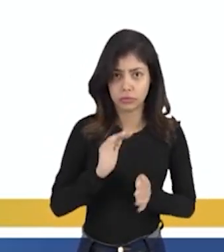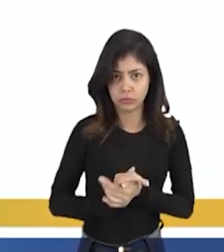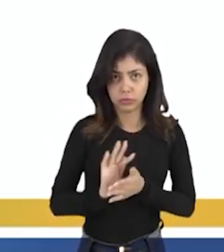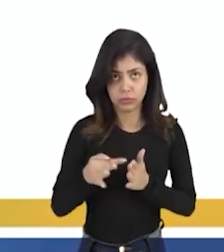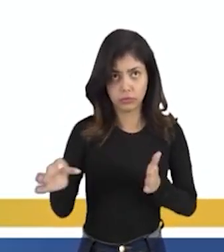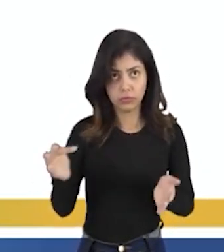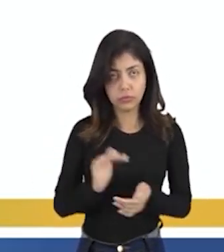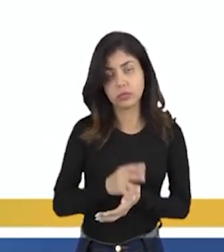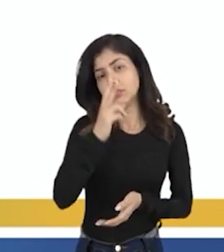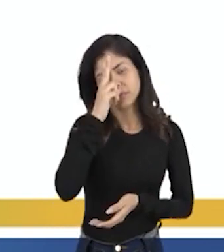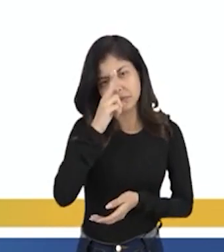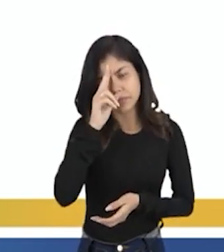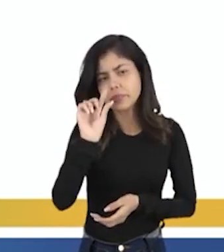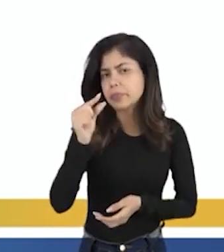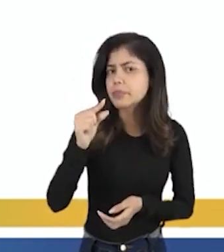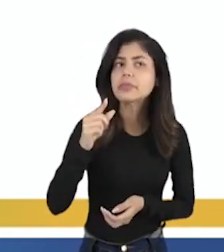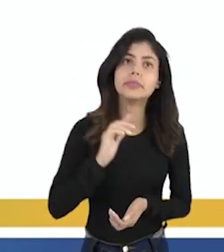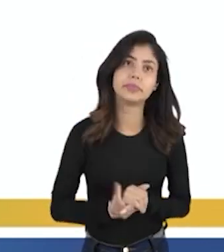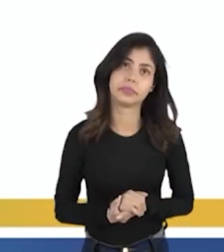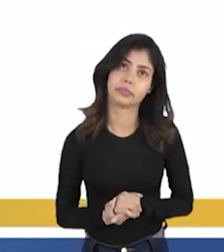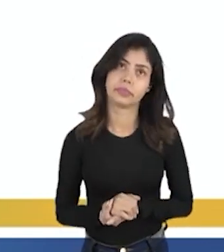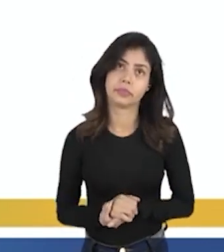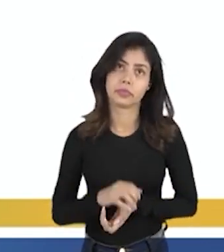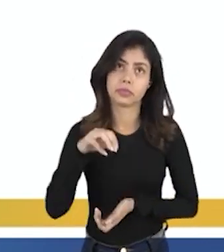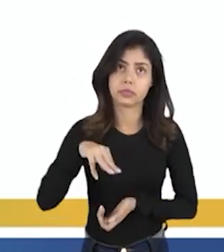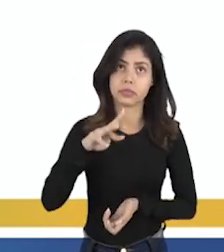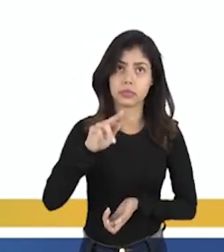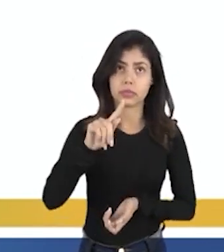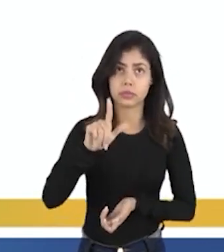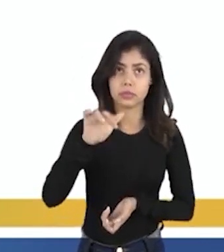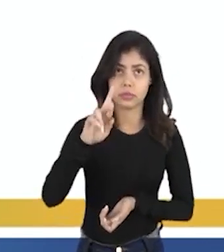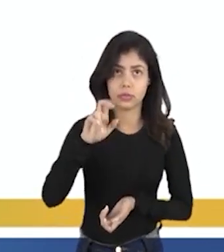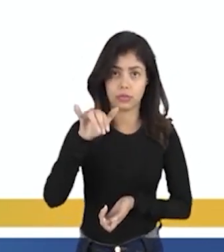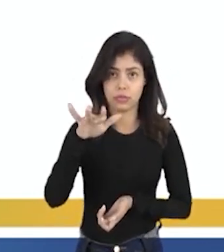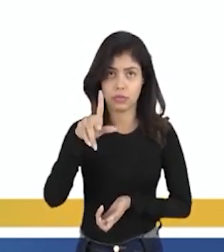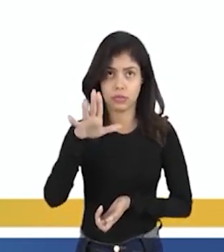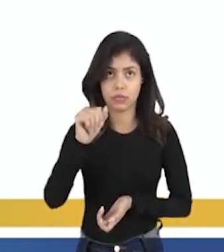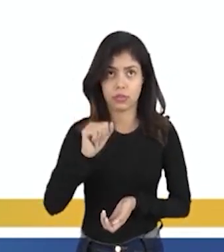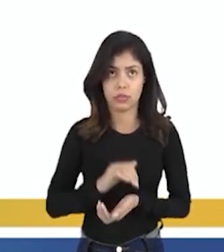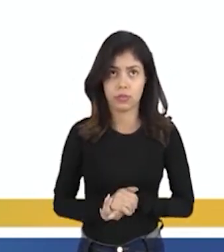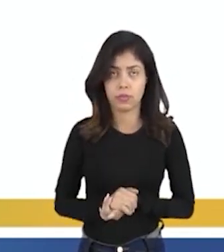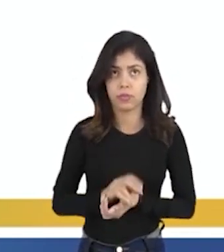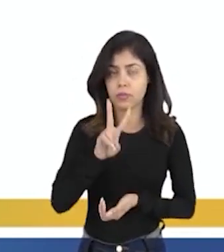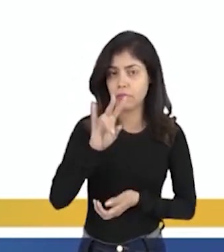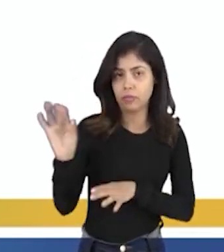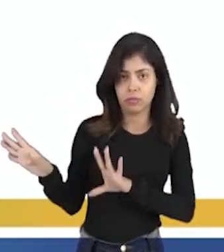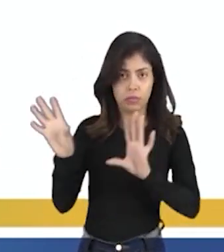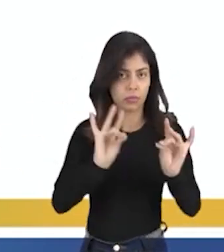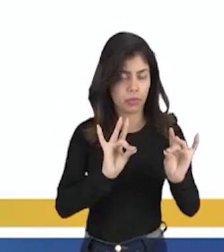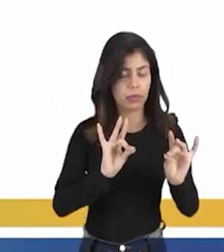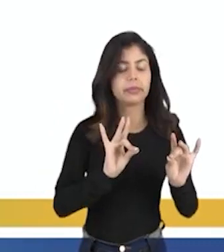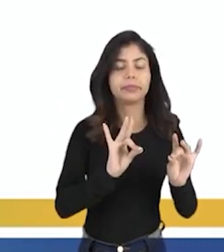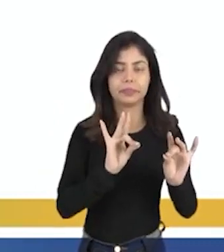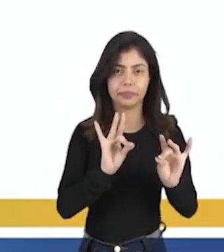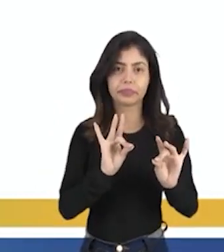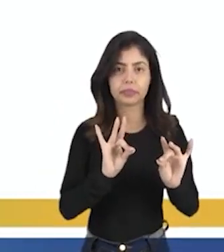função. Vamos lá lembrar um pouquinho das funções. A metalinguística. O que é a metalinguística? Ela vai trazer